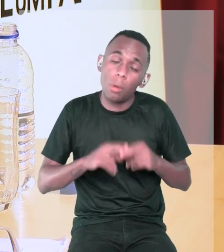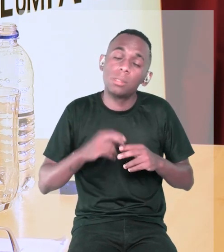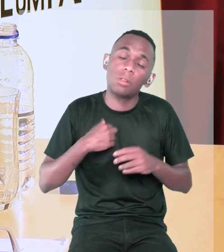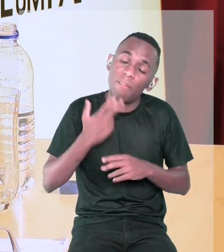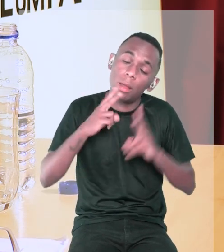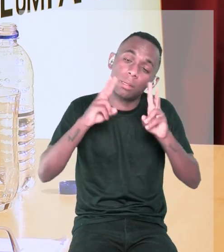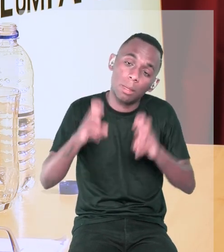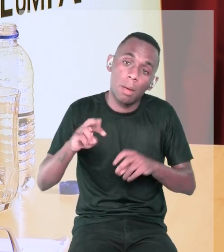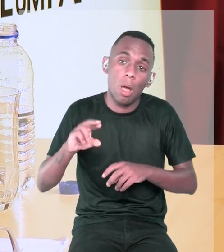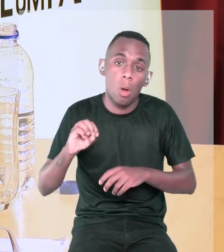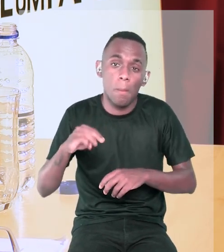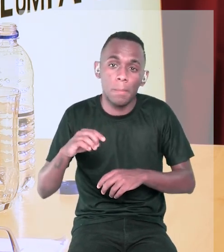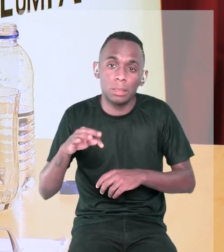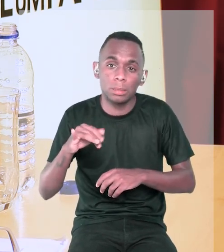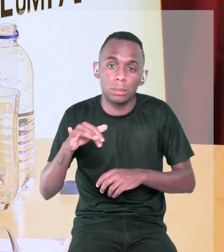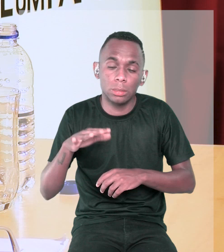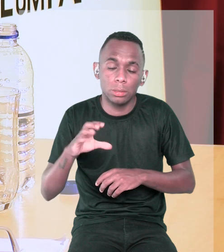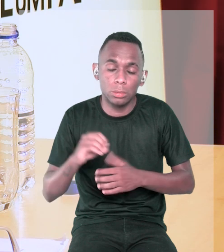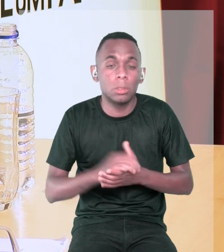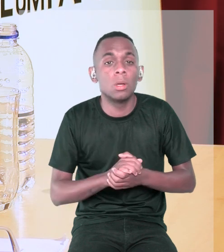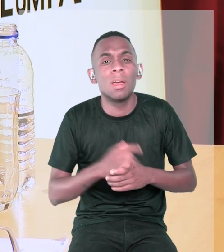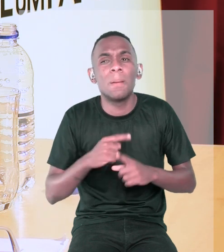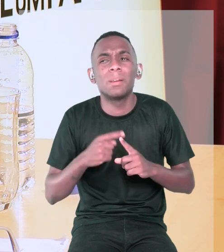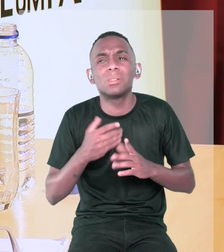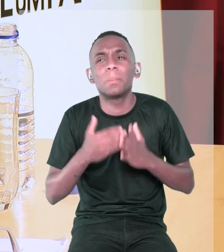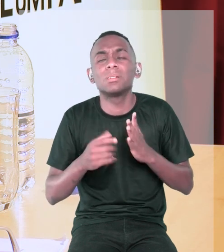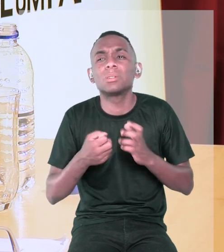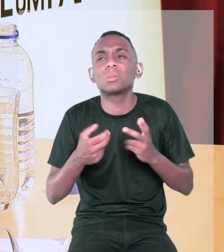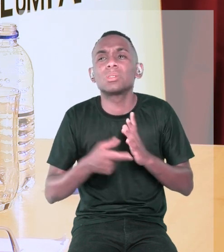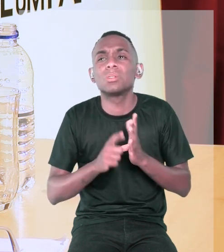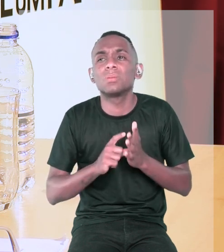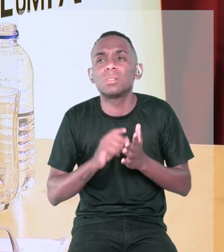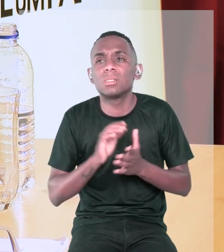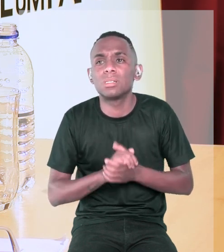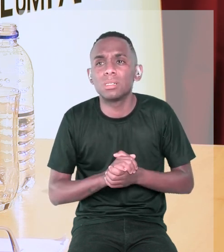que eu queria falar também uma coisa, como o que você tinha dito antes?